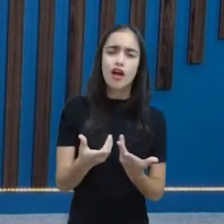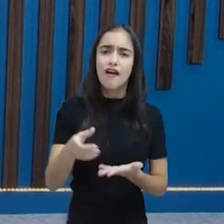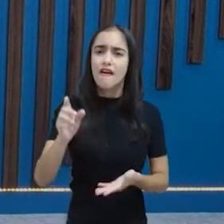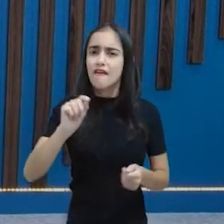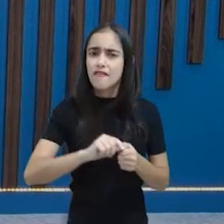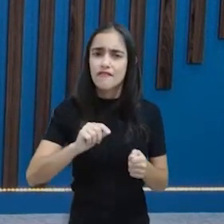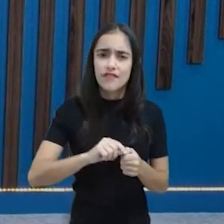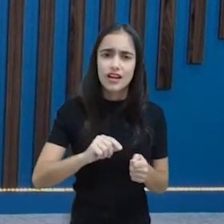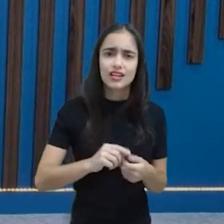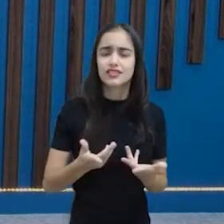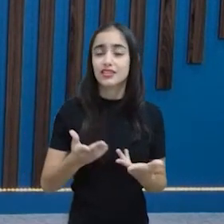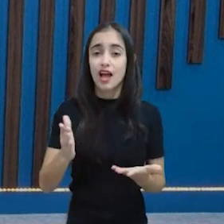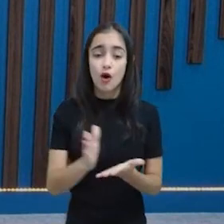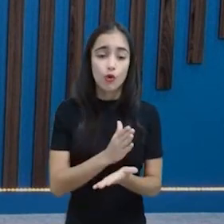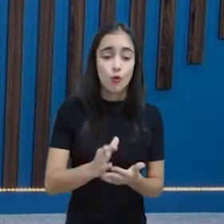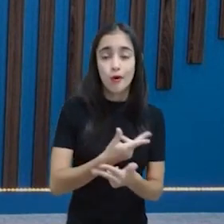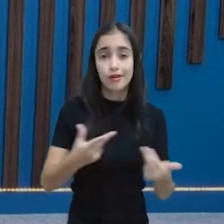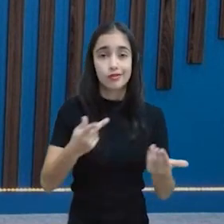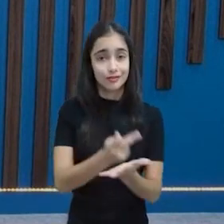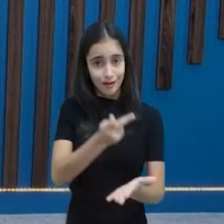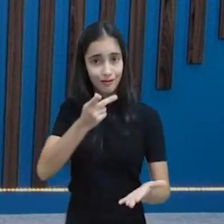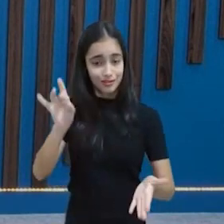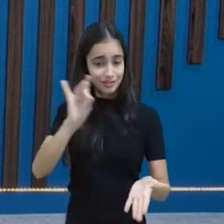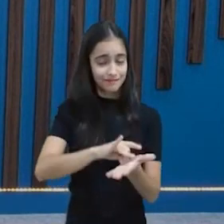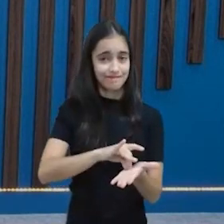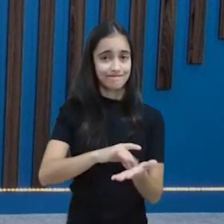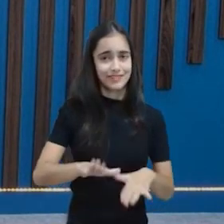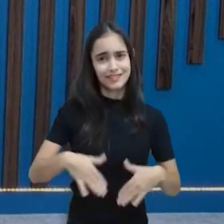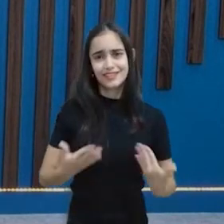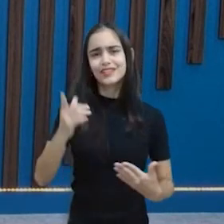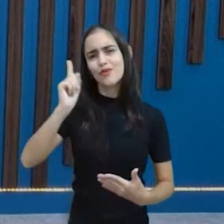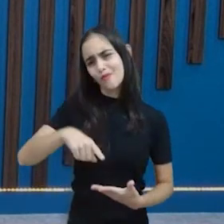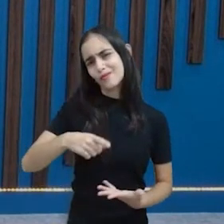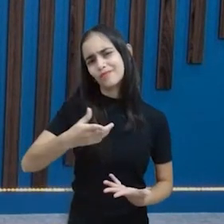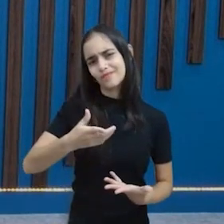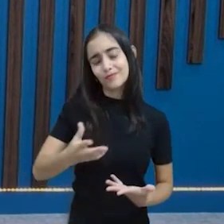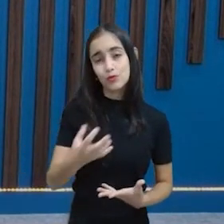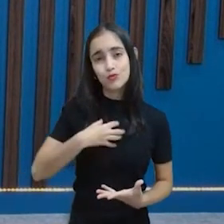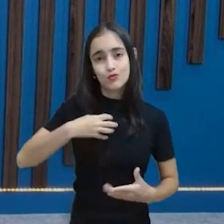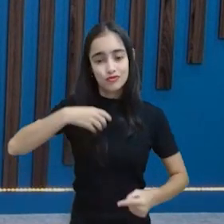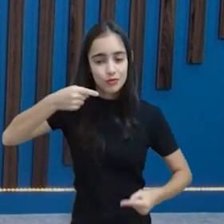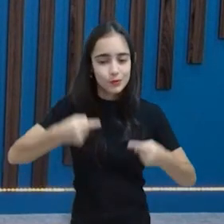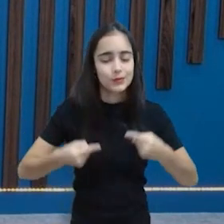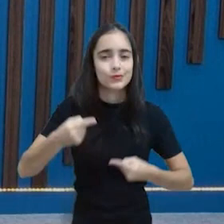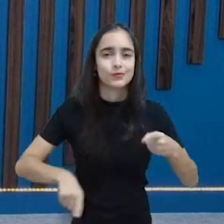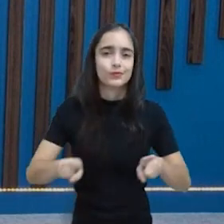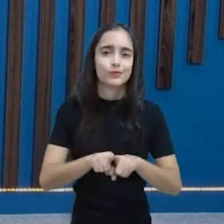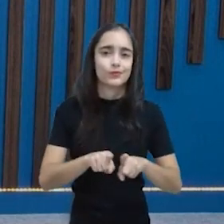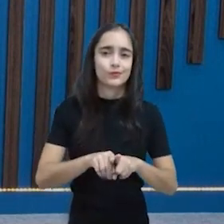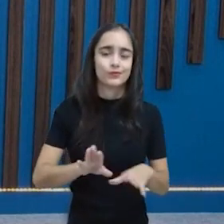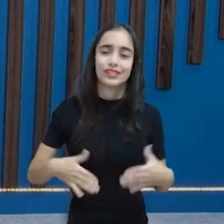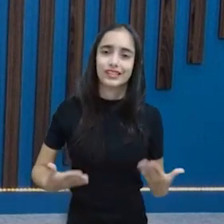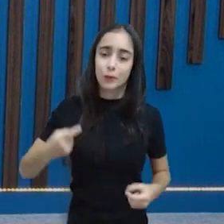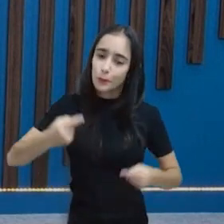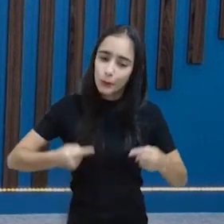fazer com que a coisa aconteça. Então, isso já é, né, uma forma de fazer política. Então, política